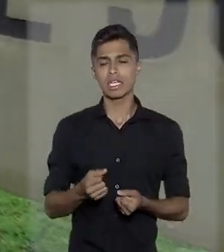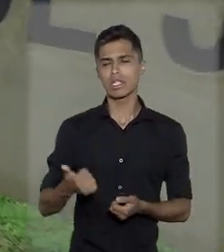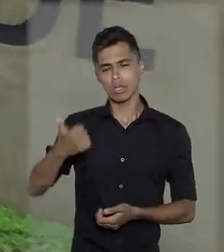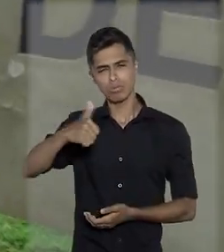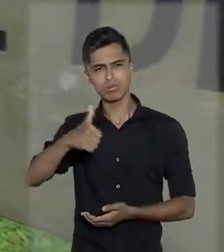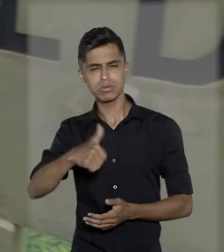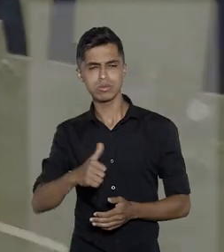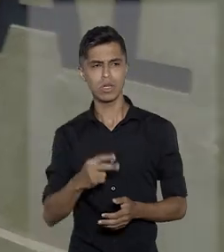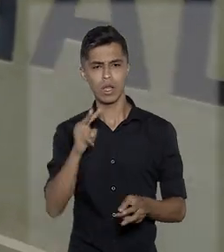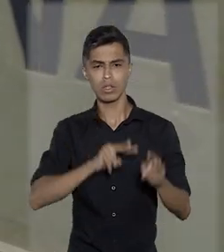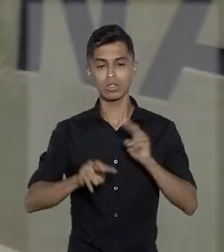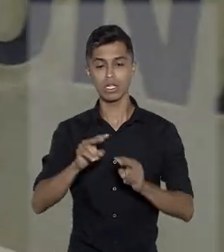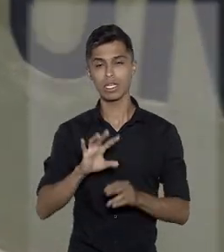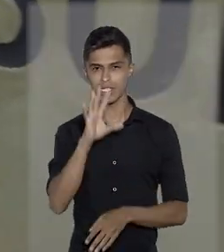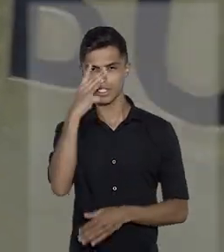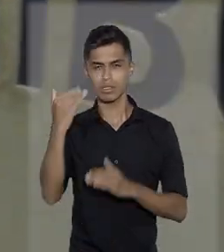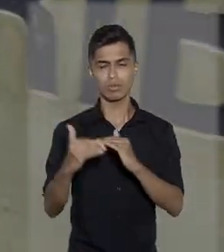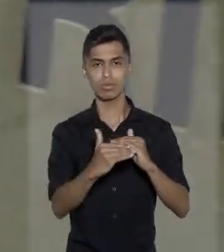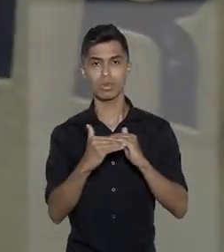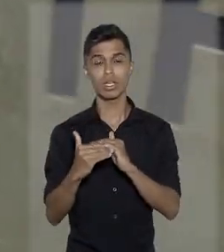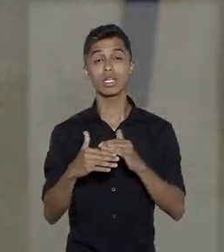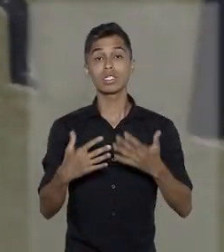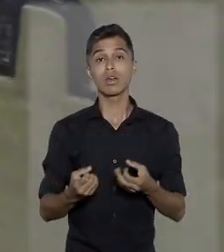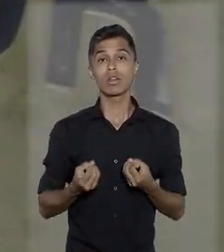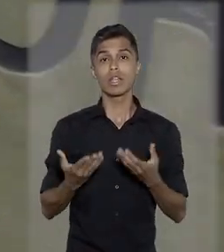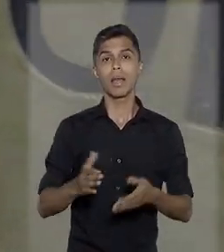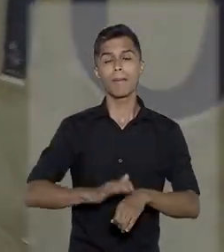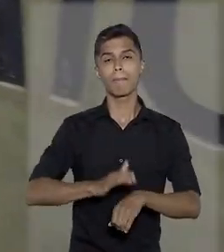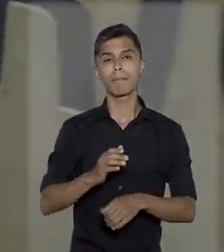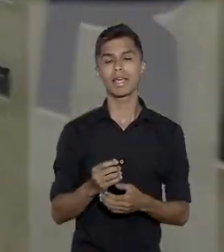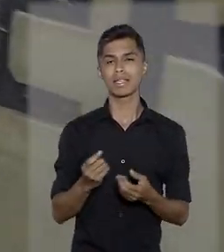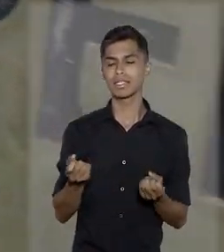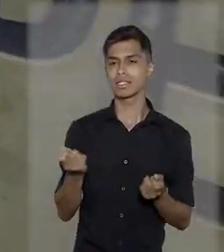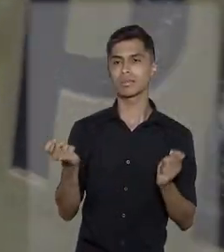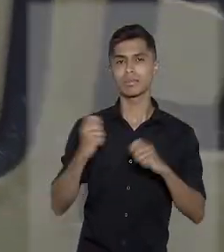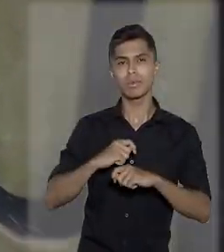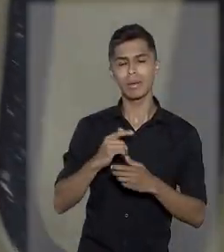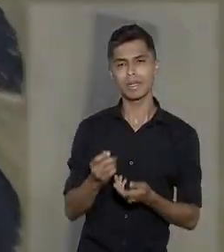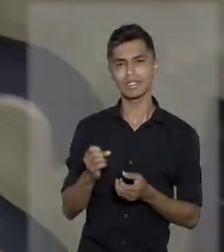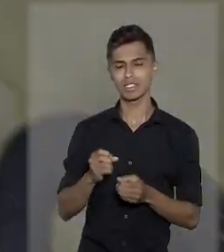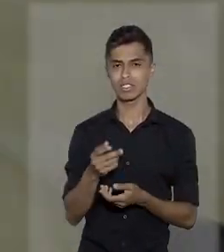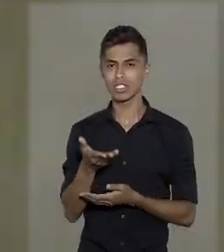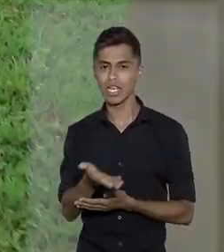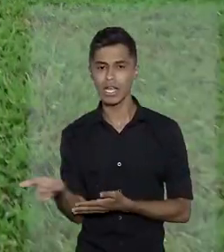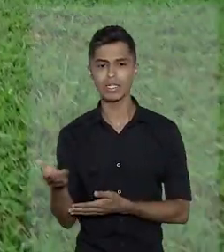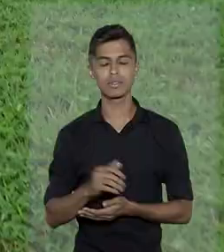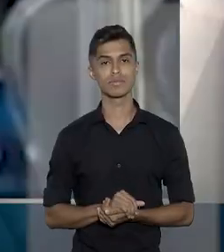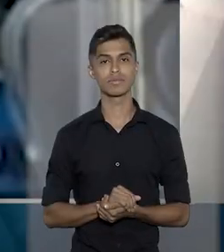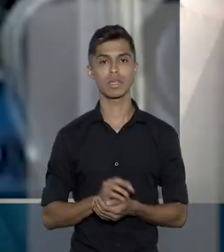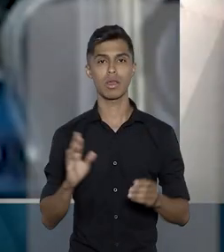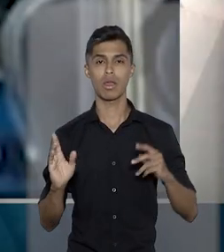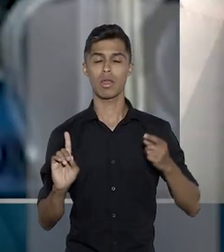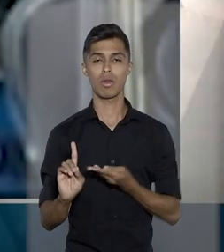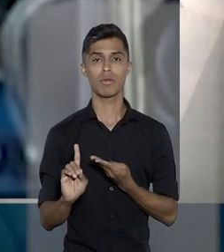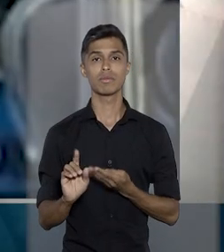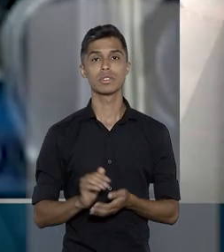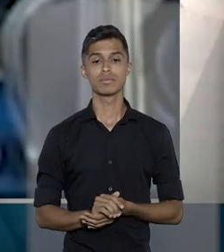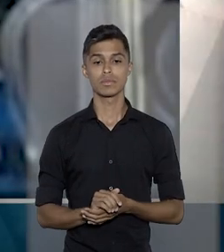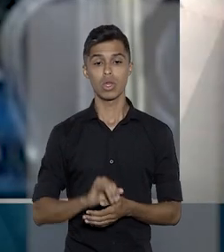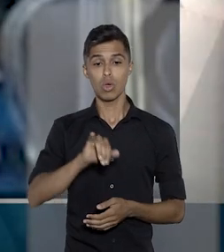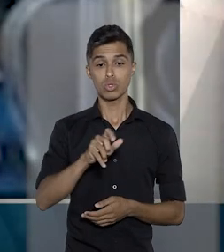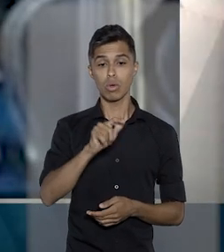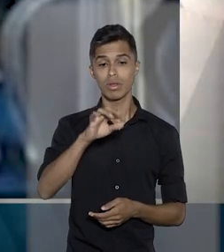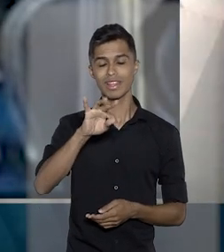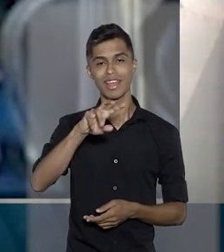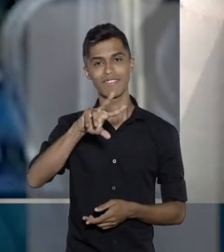admitir as ações revisionais de decisões monocráticas para oferecer maior garantia aos Réus em um processo penal para o ministro João